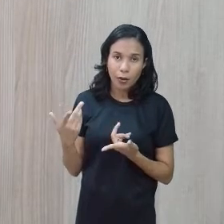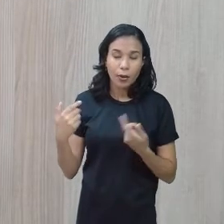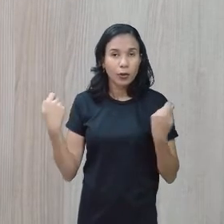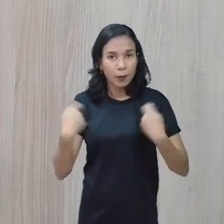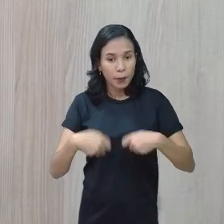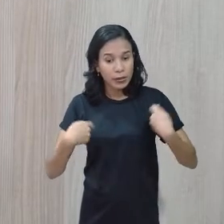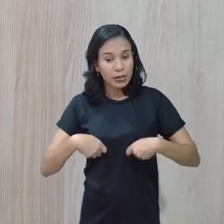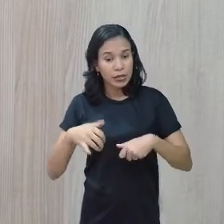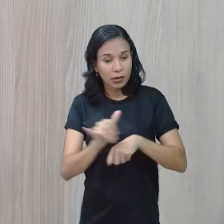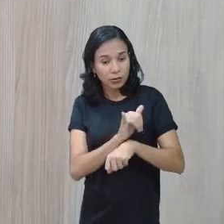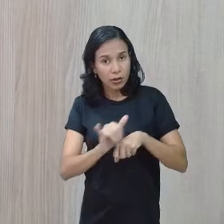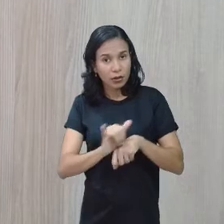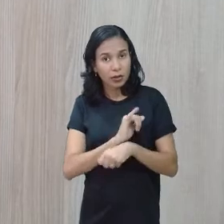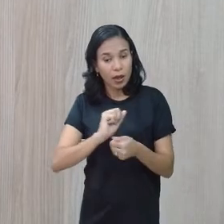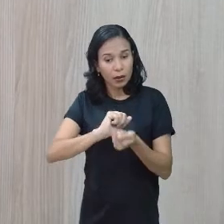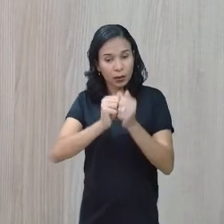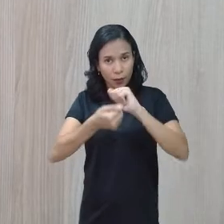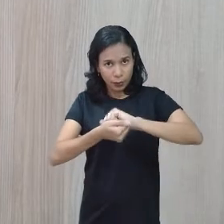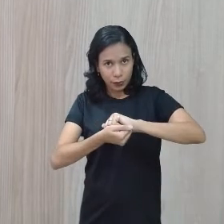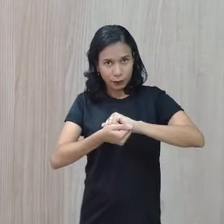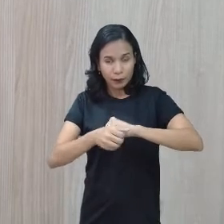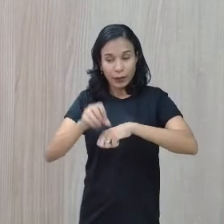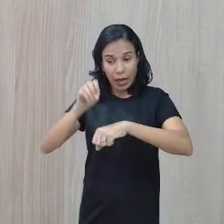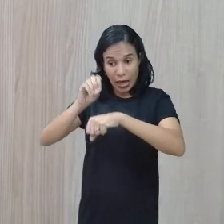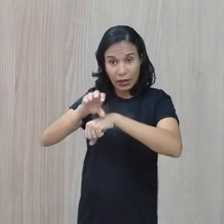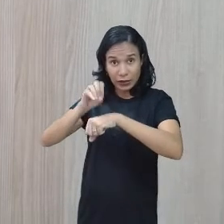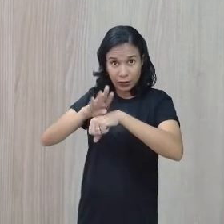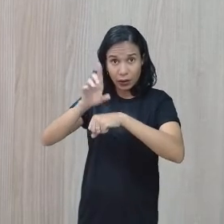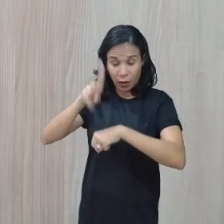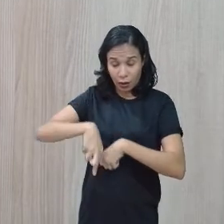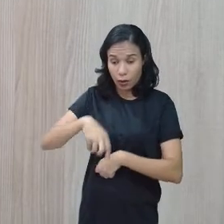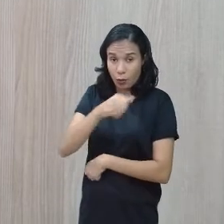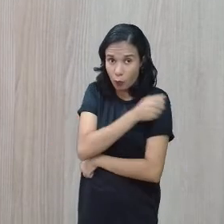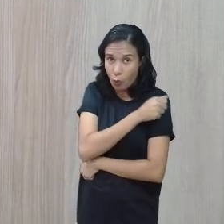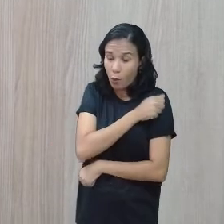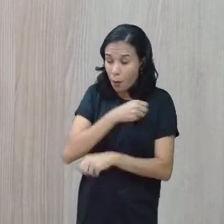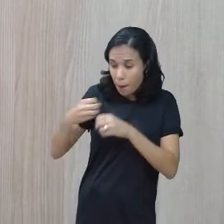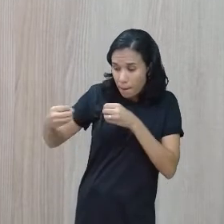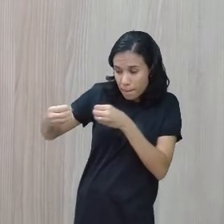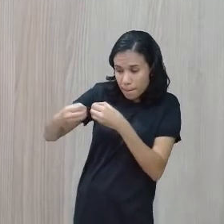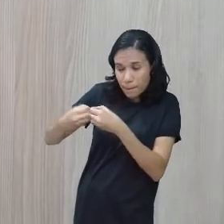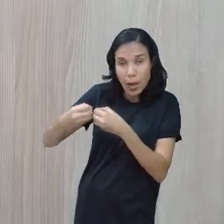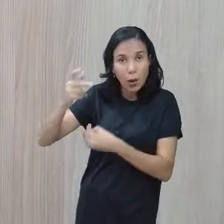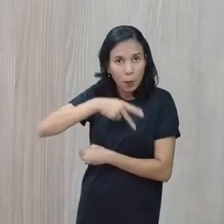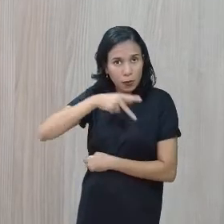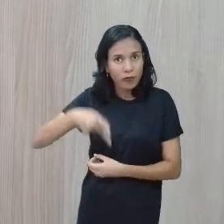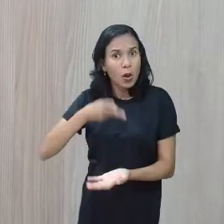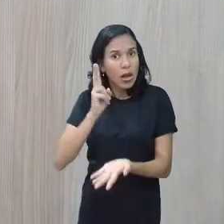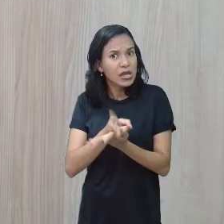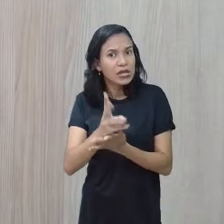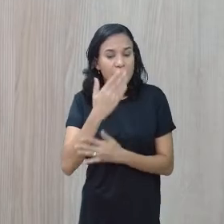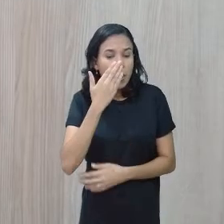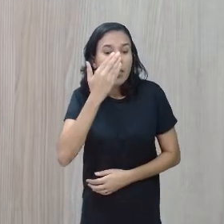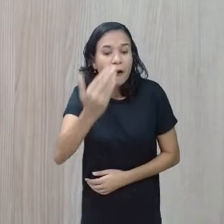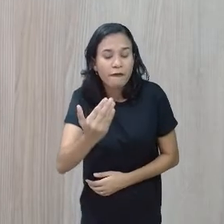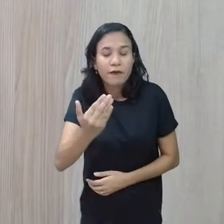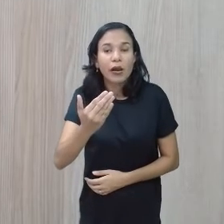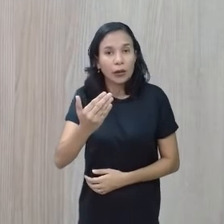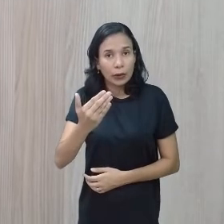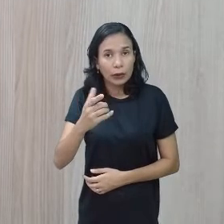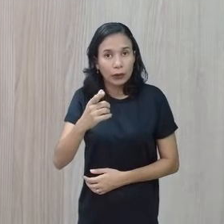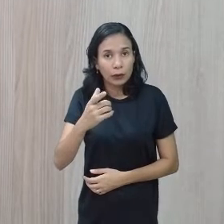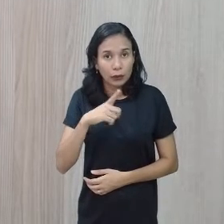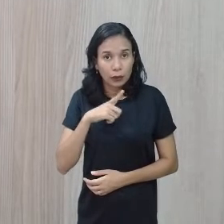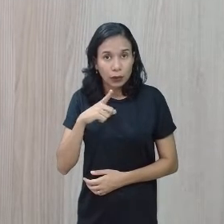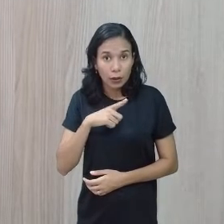você tiver para poder colocar. A dica, você já sabe, é o aluno próximo do professor, tá? Sempre na frente da sala e menos